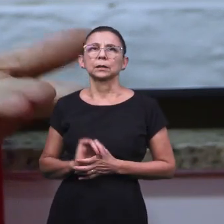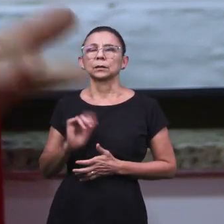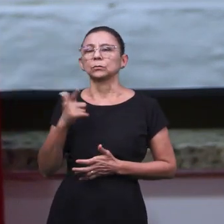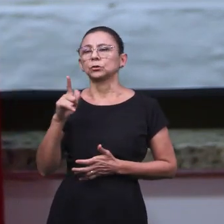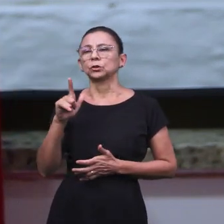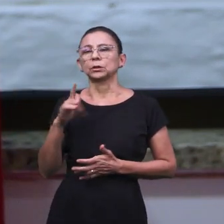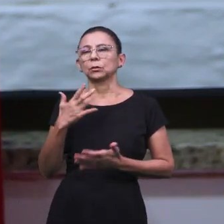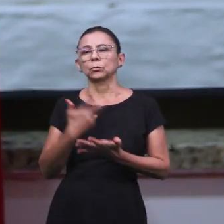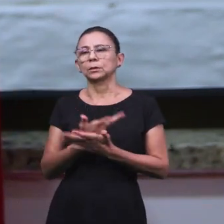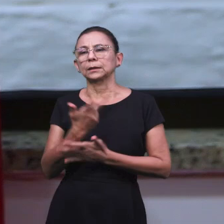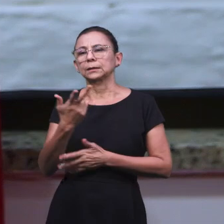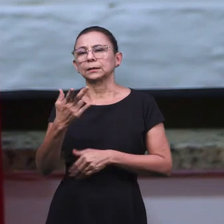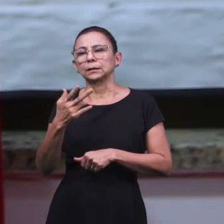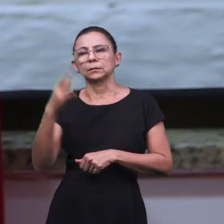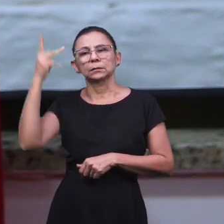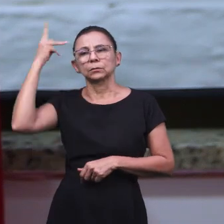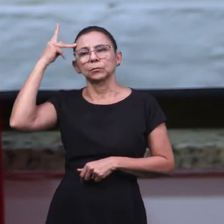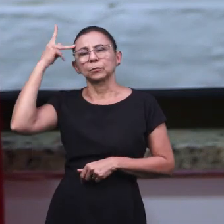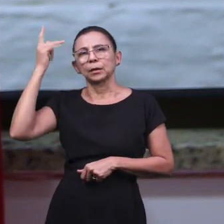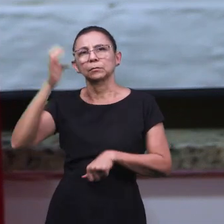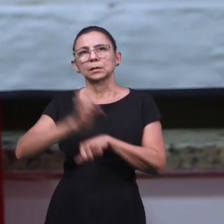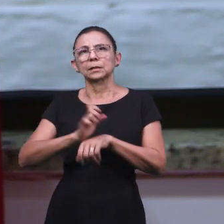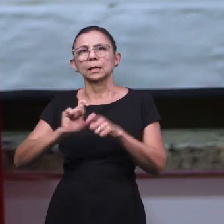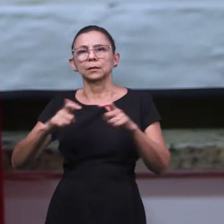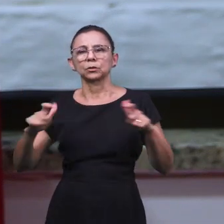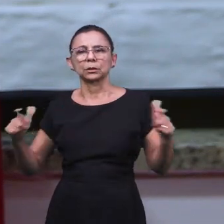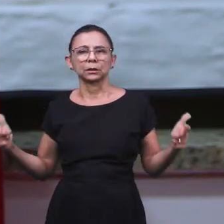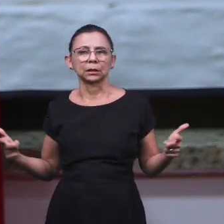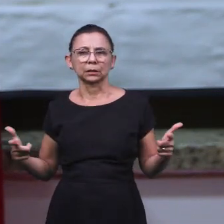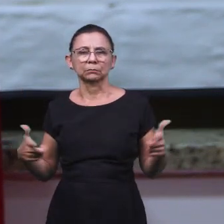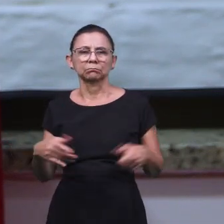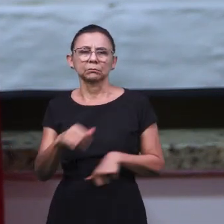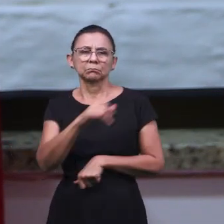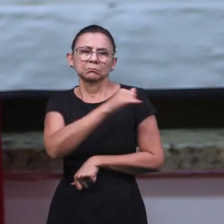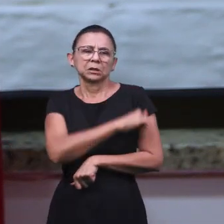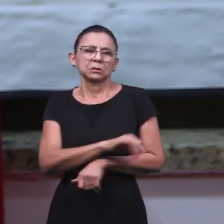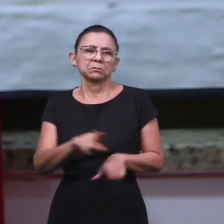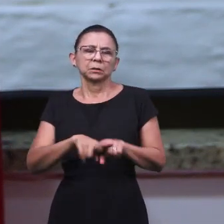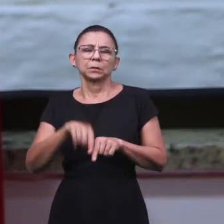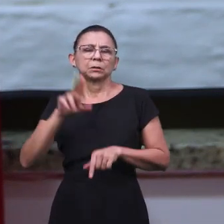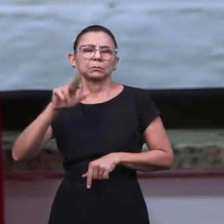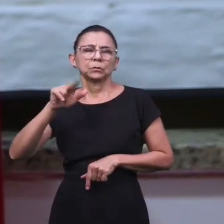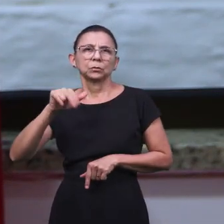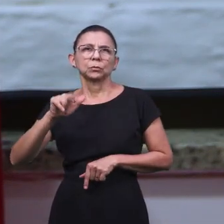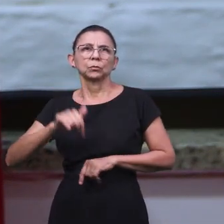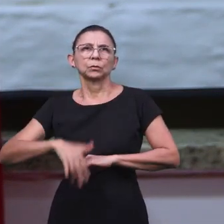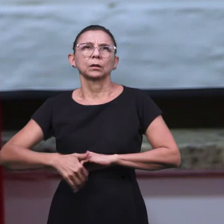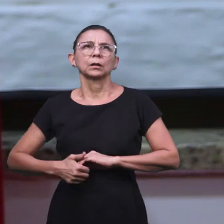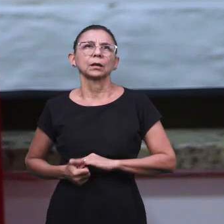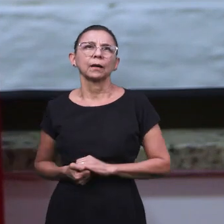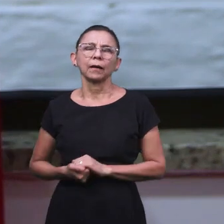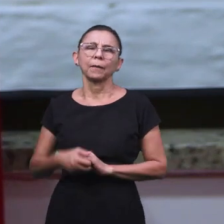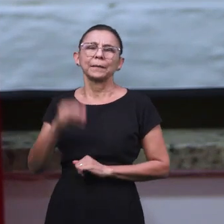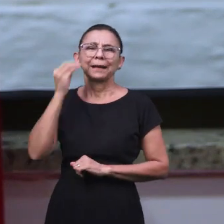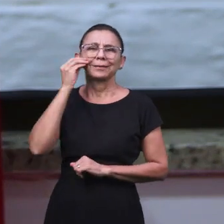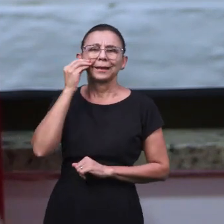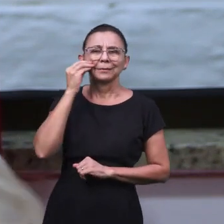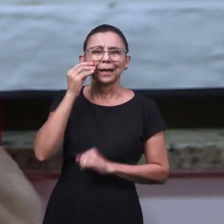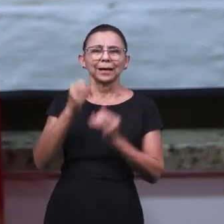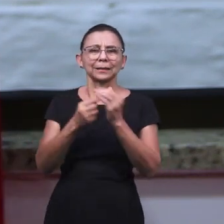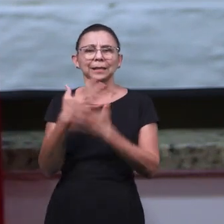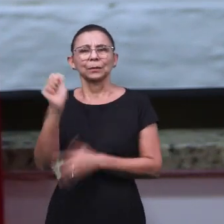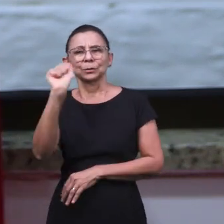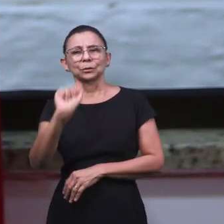na cidade maior. Rio de Janeiro também nunca fez isso. Chegaram a tentar fazer uma associação, mas não conseguiram.